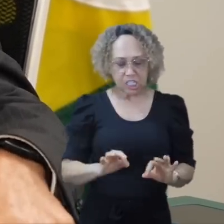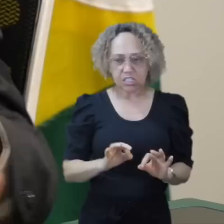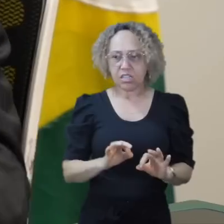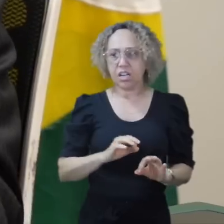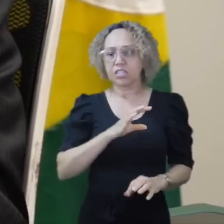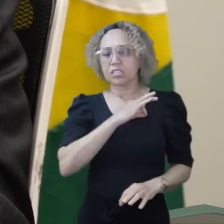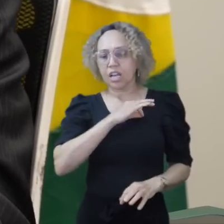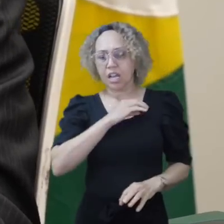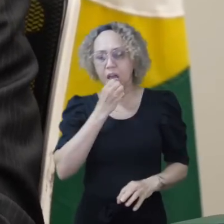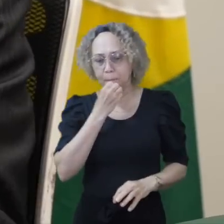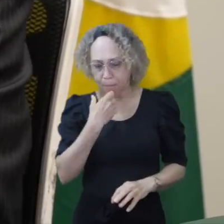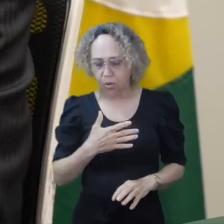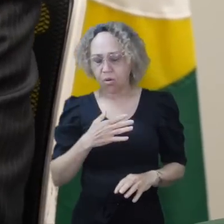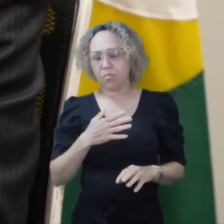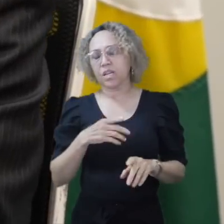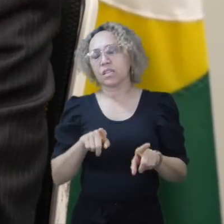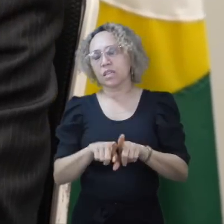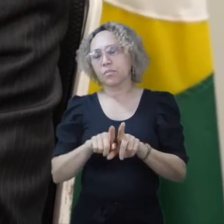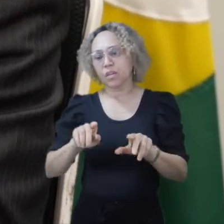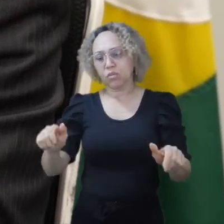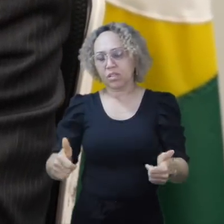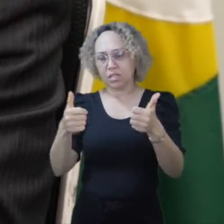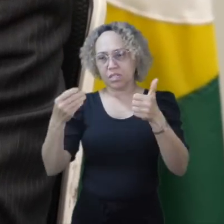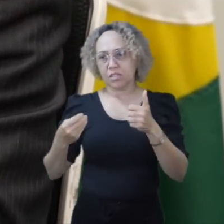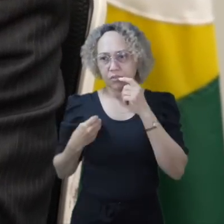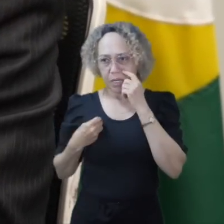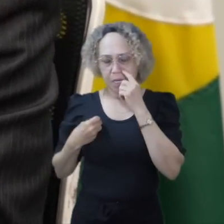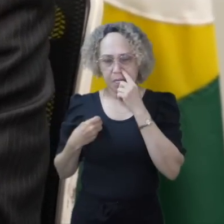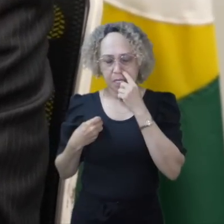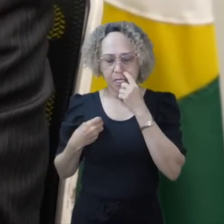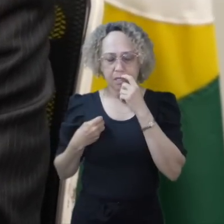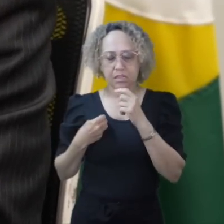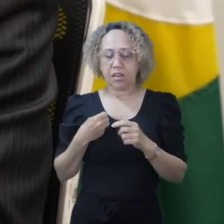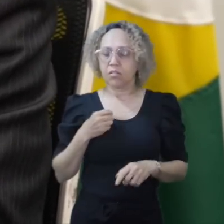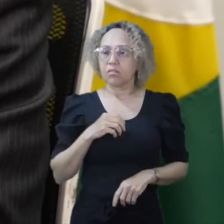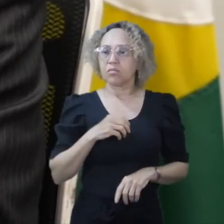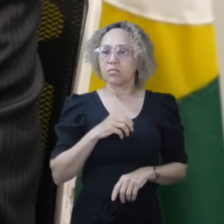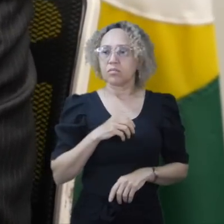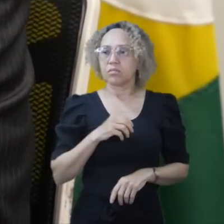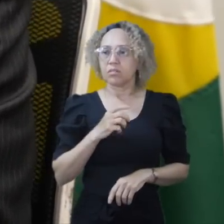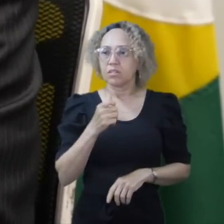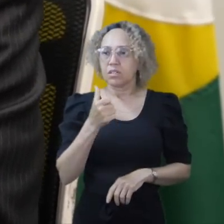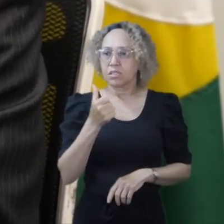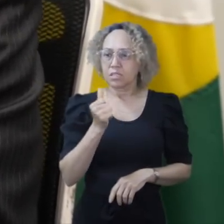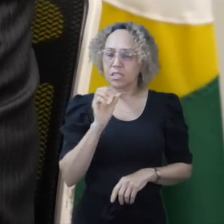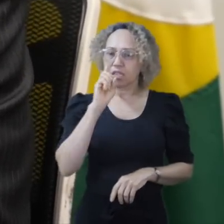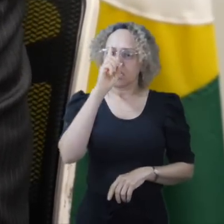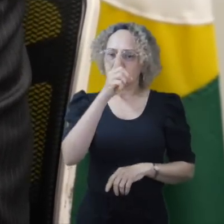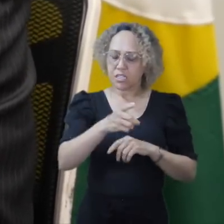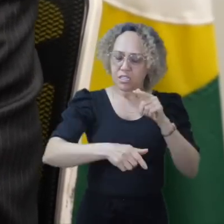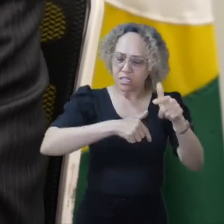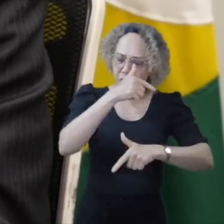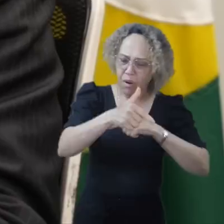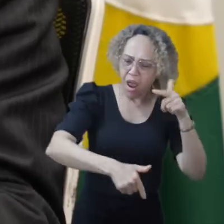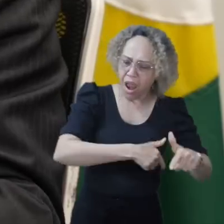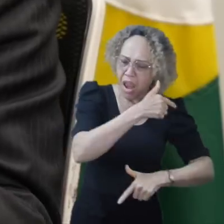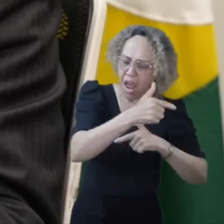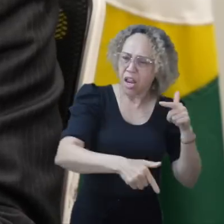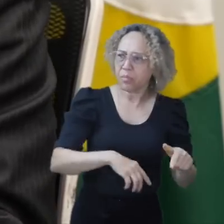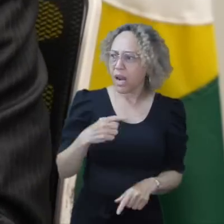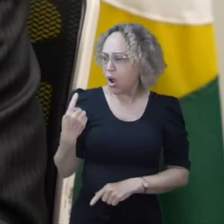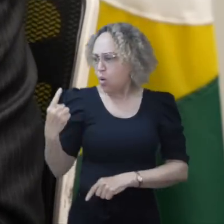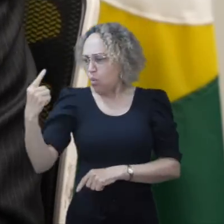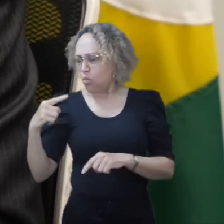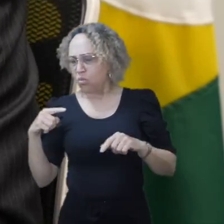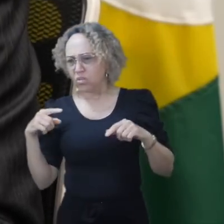nossas fichas no fim da escala 6x1, porque é uma questão de dignidade, da pessoa ter um mínimo de lazer com sua família, enfim.